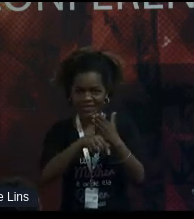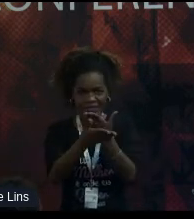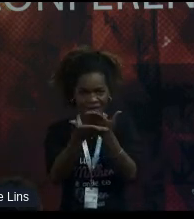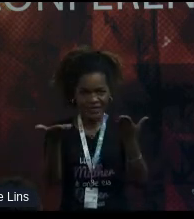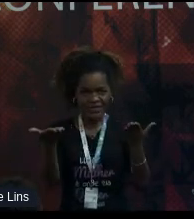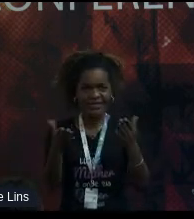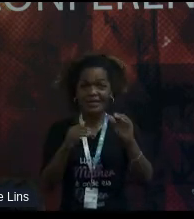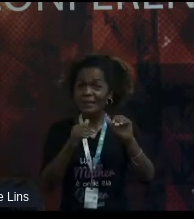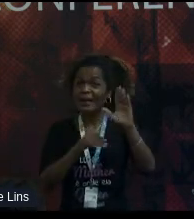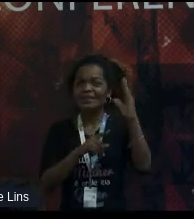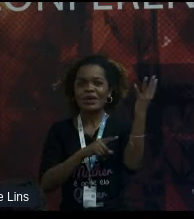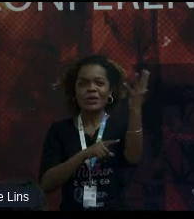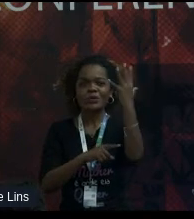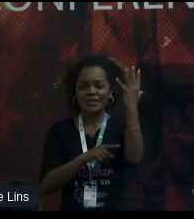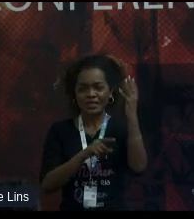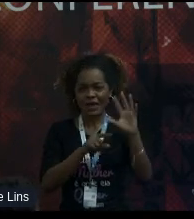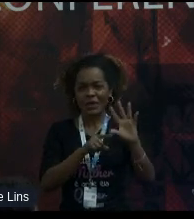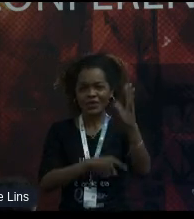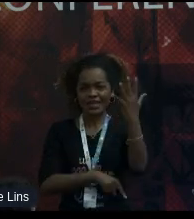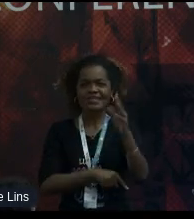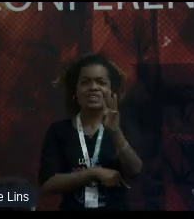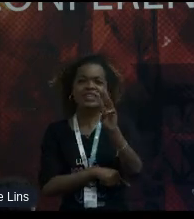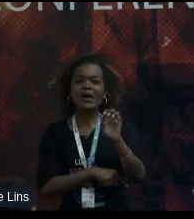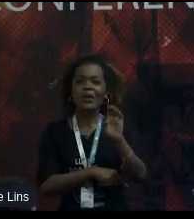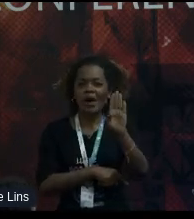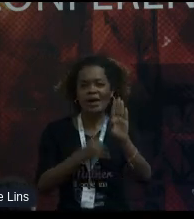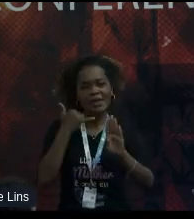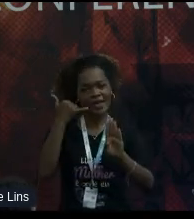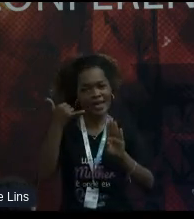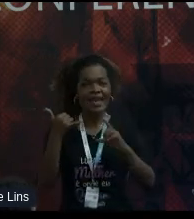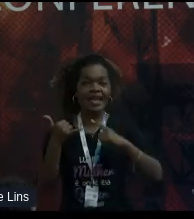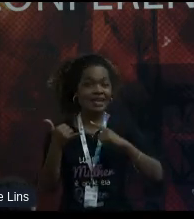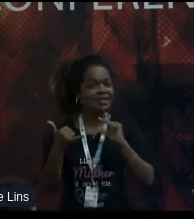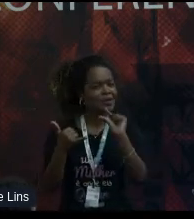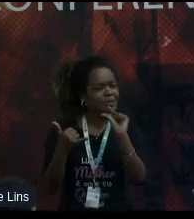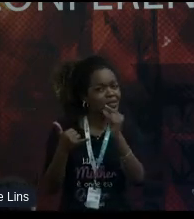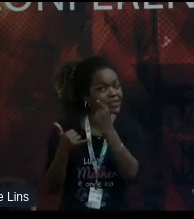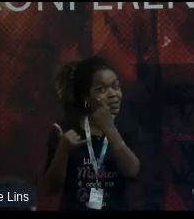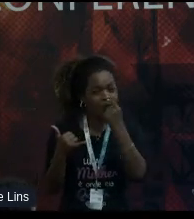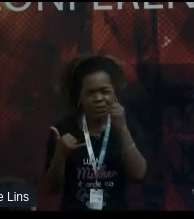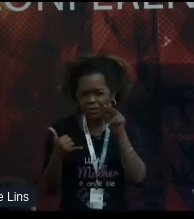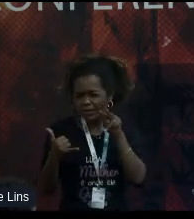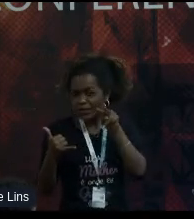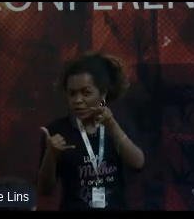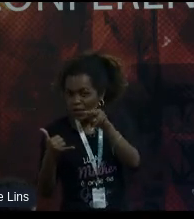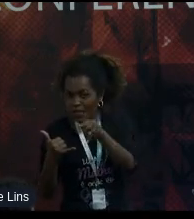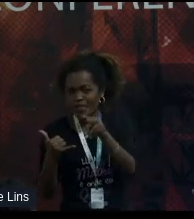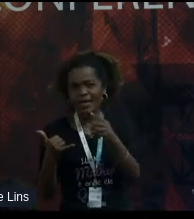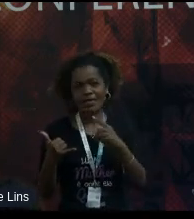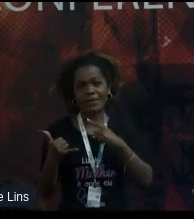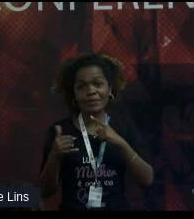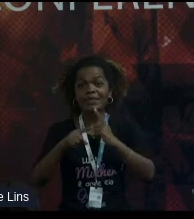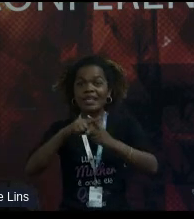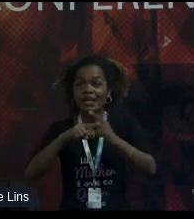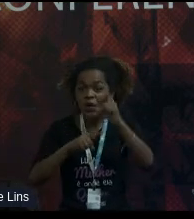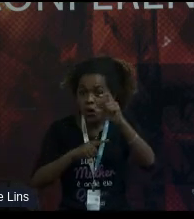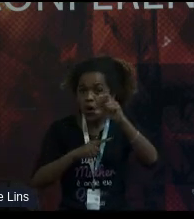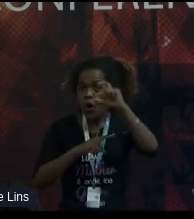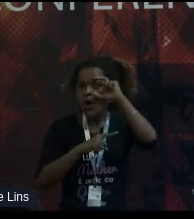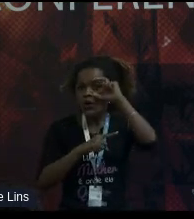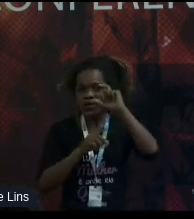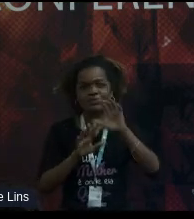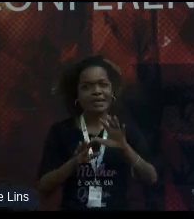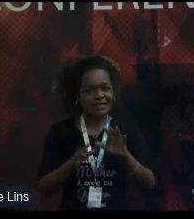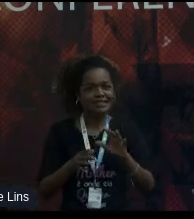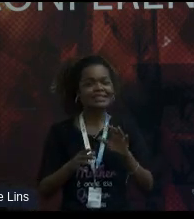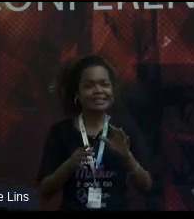acontece na web, e olha, eu não tenho, quer dizer, eu tenho um pouco de problema para visualização, tanto que uso óculos, mas esse daqui é bem peculiar,